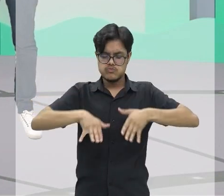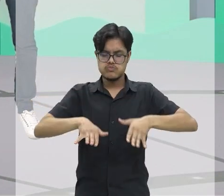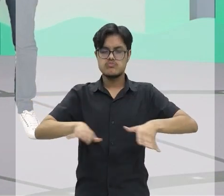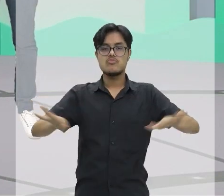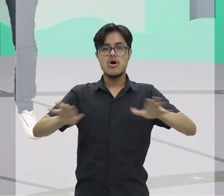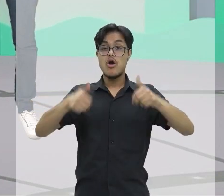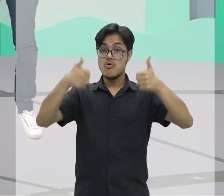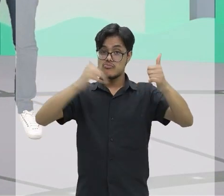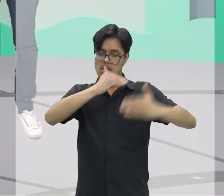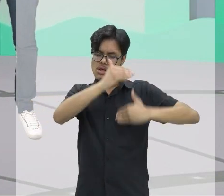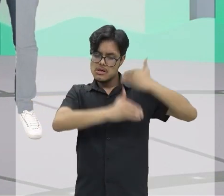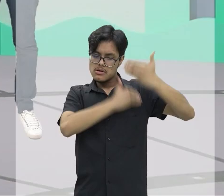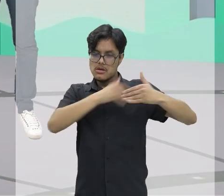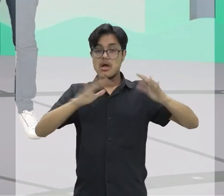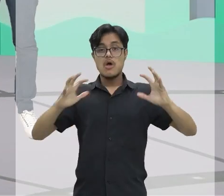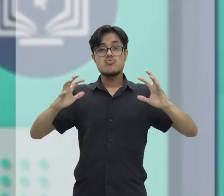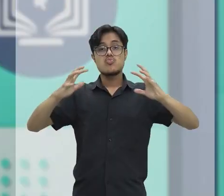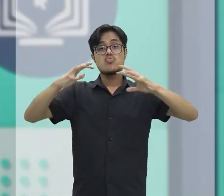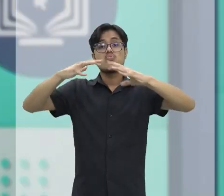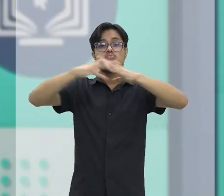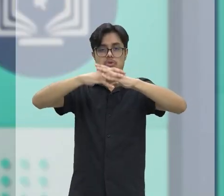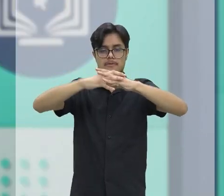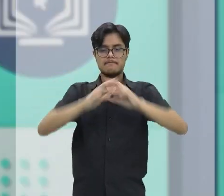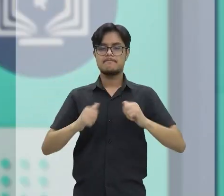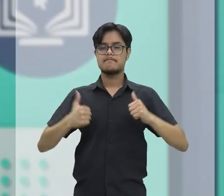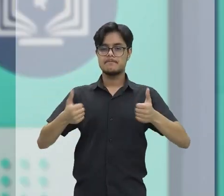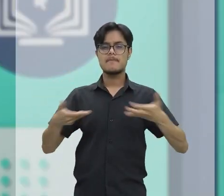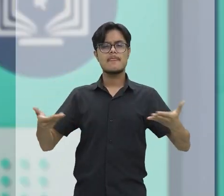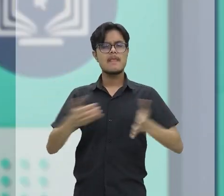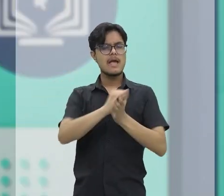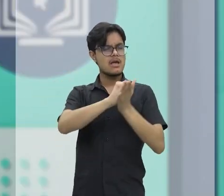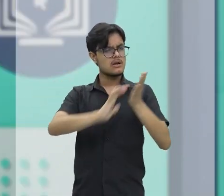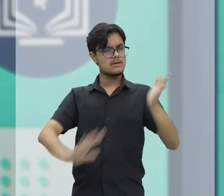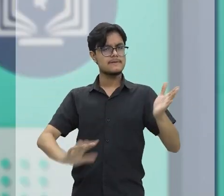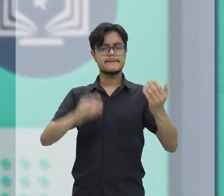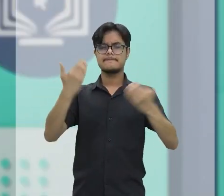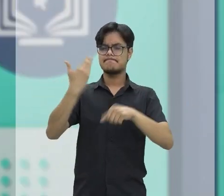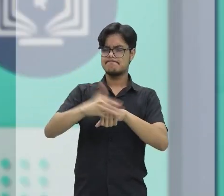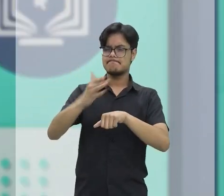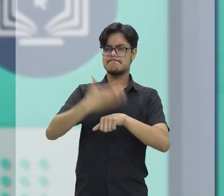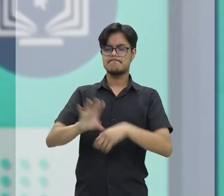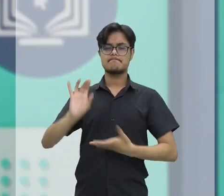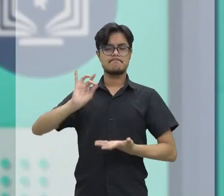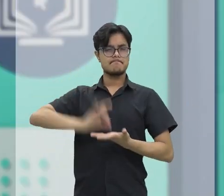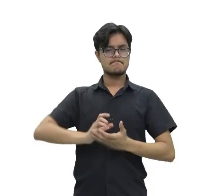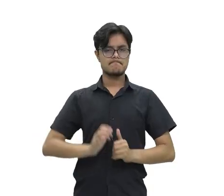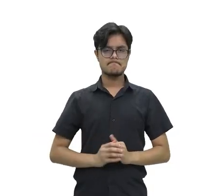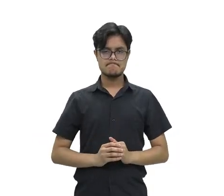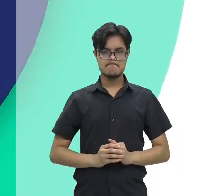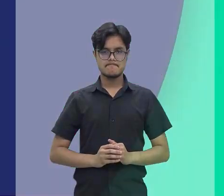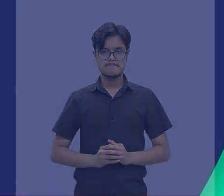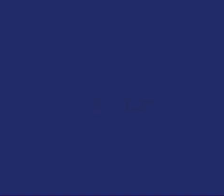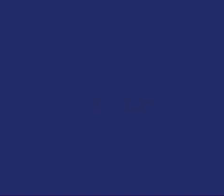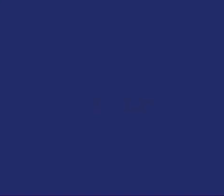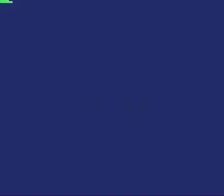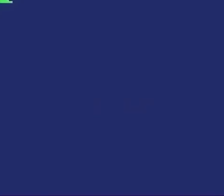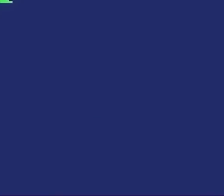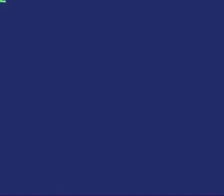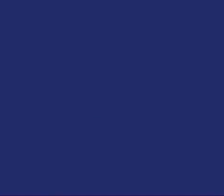sim mais ossos que um adulto. E agora nós vamos praticar um pouquinho do que nós estudamos no nosso Aplicando.